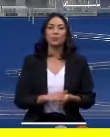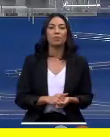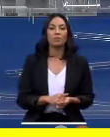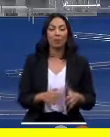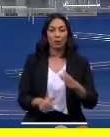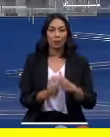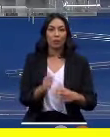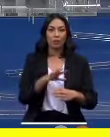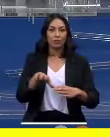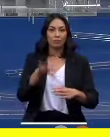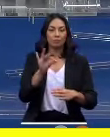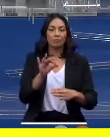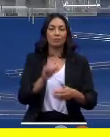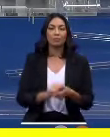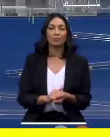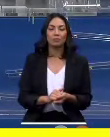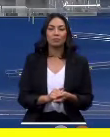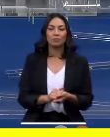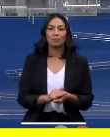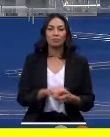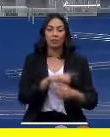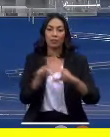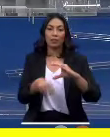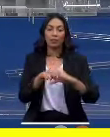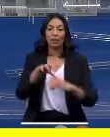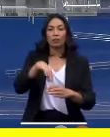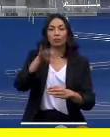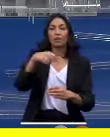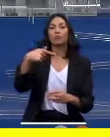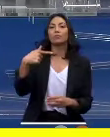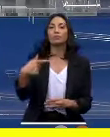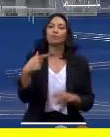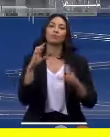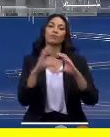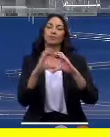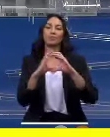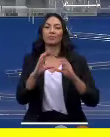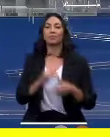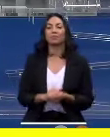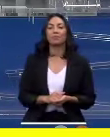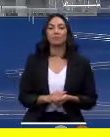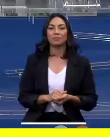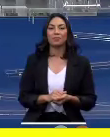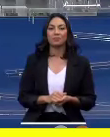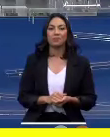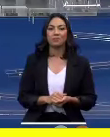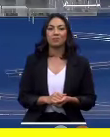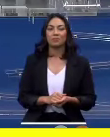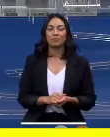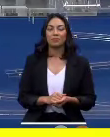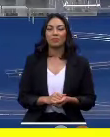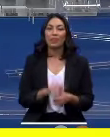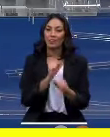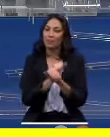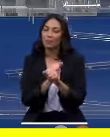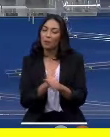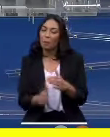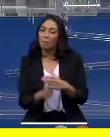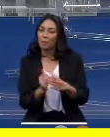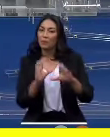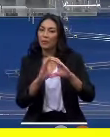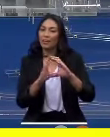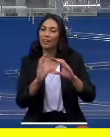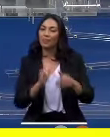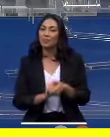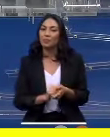Essa é a primeira etapa do sorteio. Deste globo sortearemos 7 dezenas. Já estamos esperando o nosso primeiro número, que vem chegando,